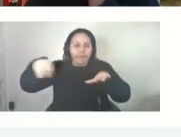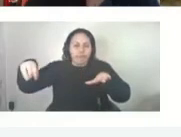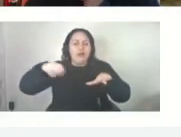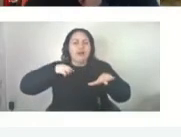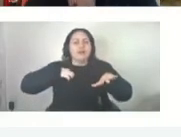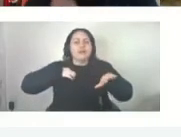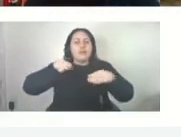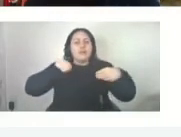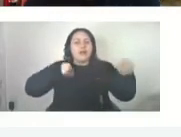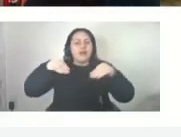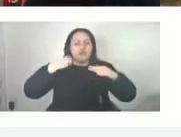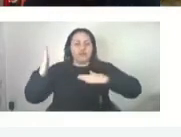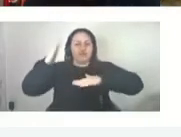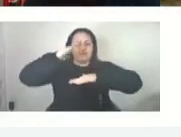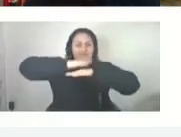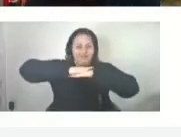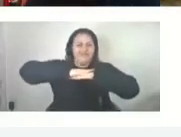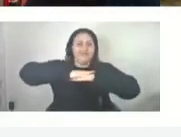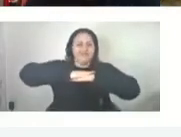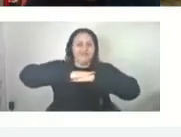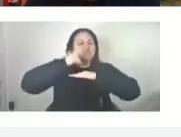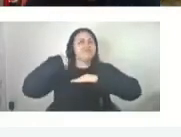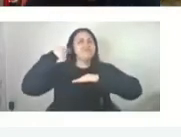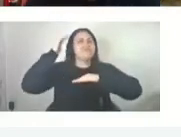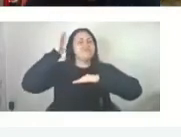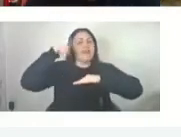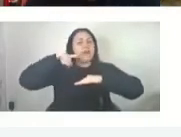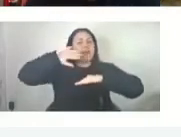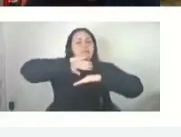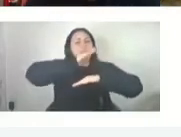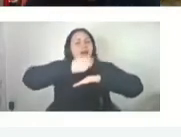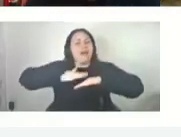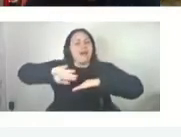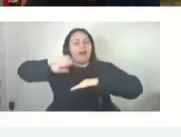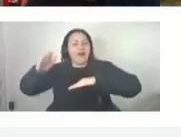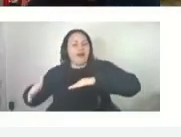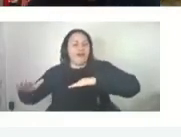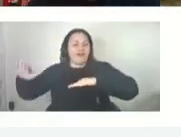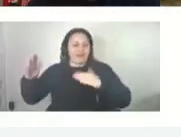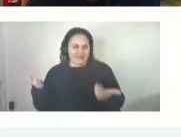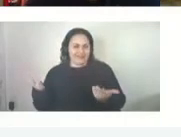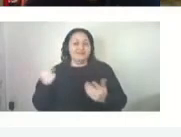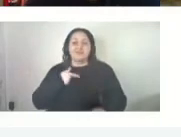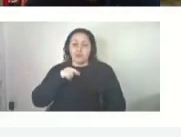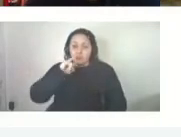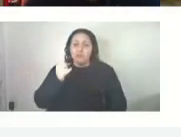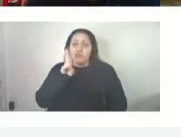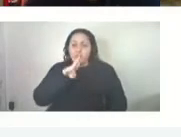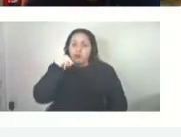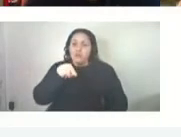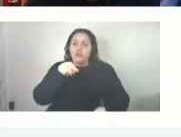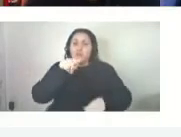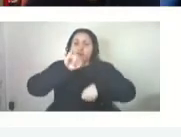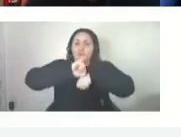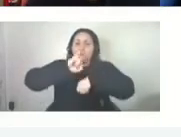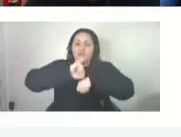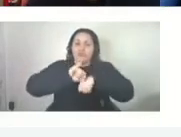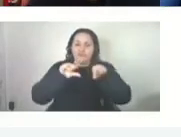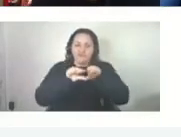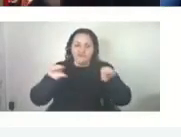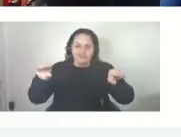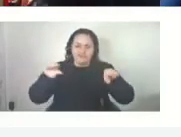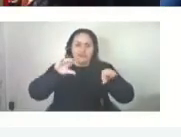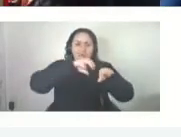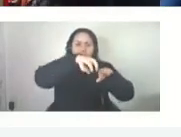remeteu a um mar, né? E eu me utilizei também desse objeto de forma terapêutica, pedindo